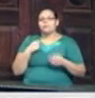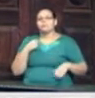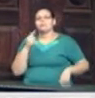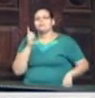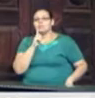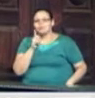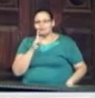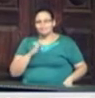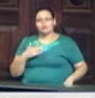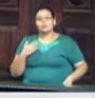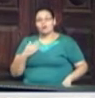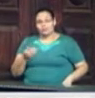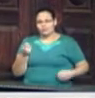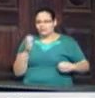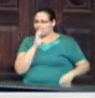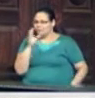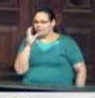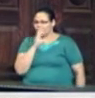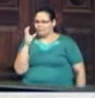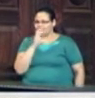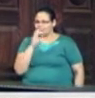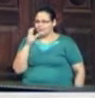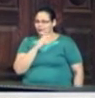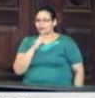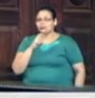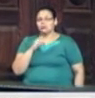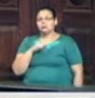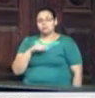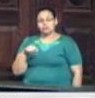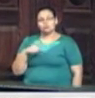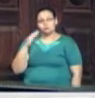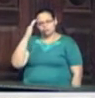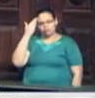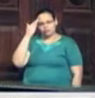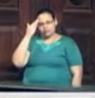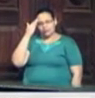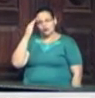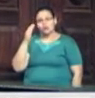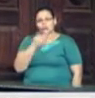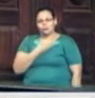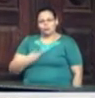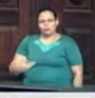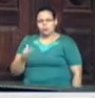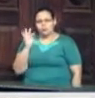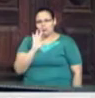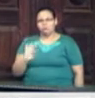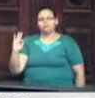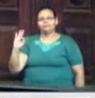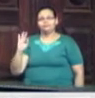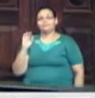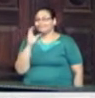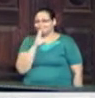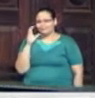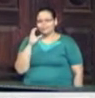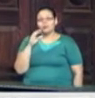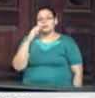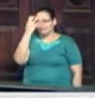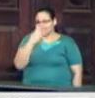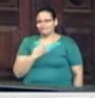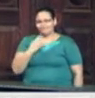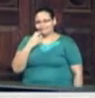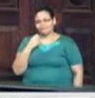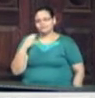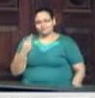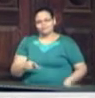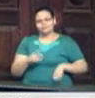precisamos de entendimentos emergenciais que se compreenda, que o governo federal compreenda a gravidade do que se passa hoje